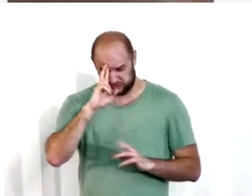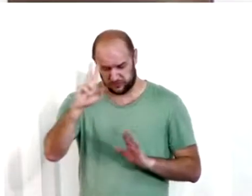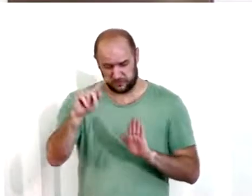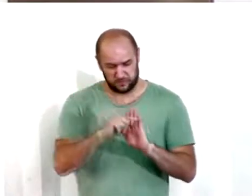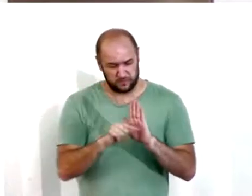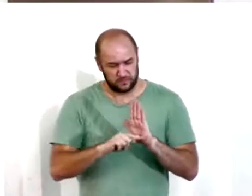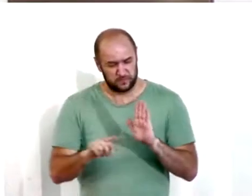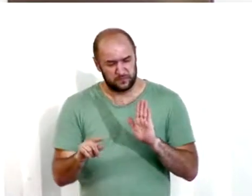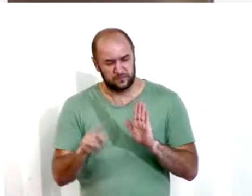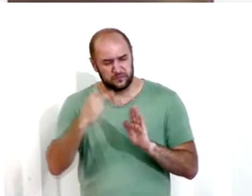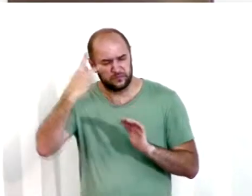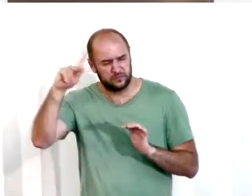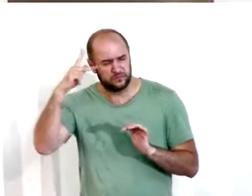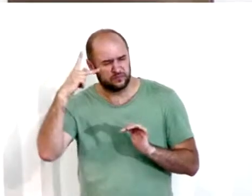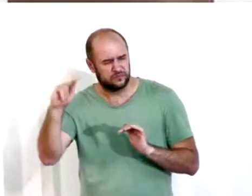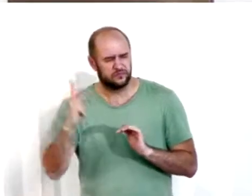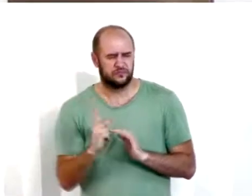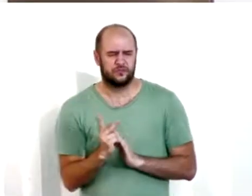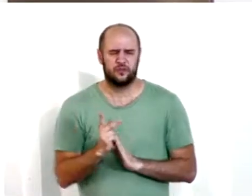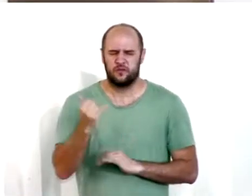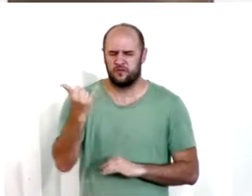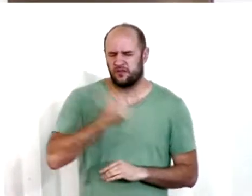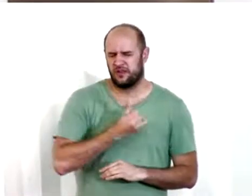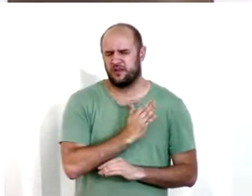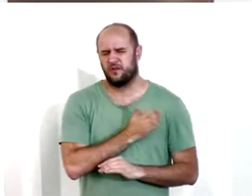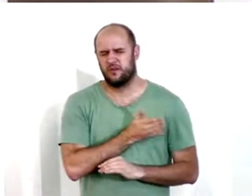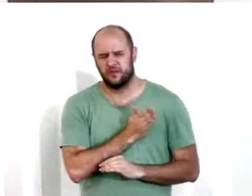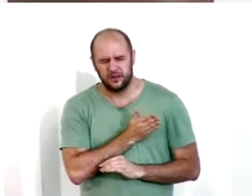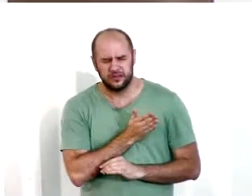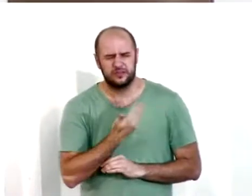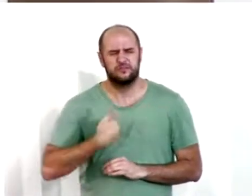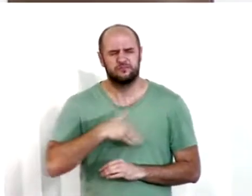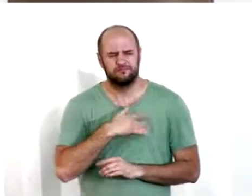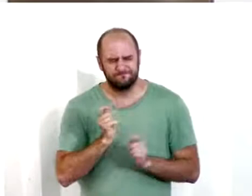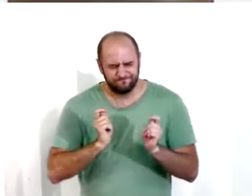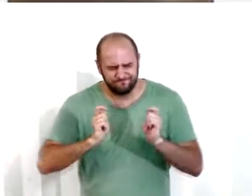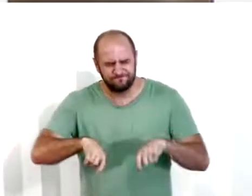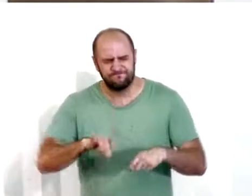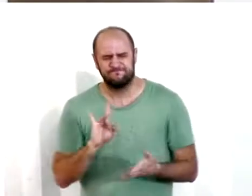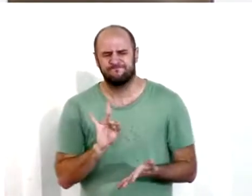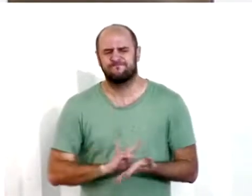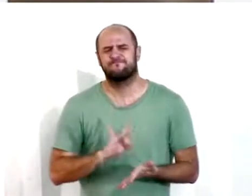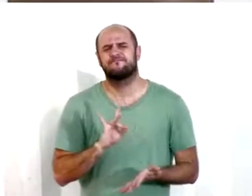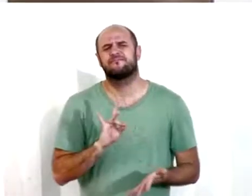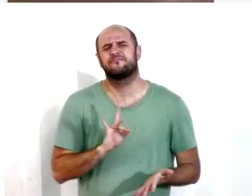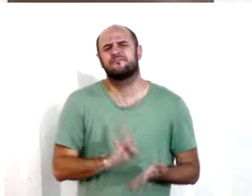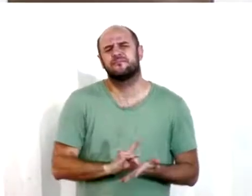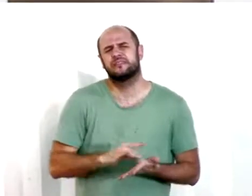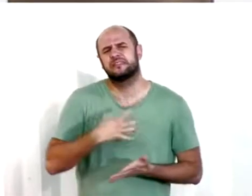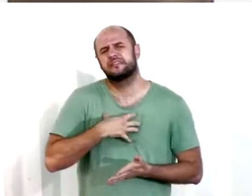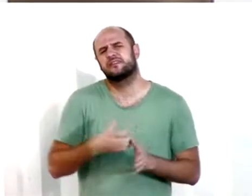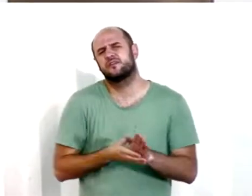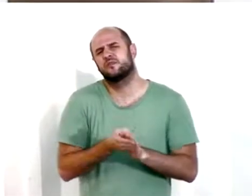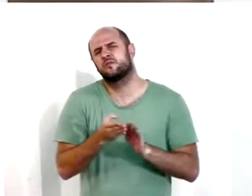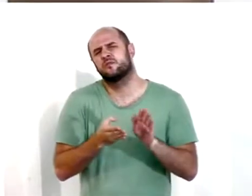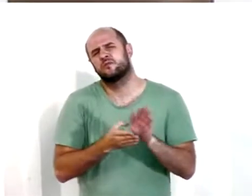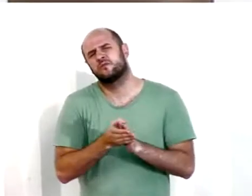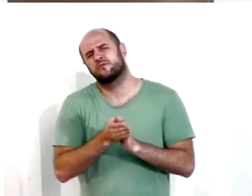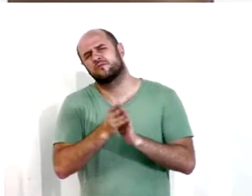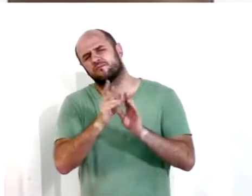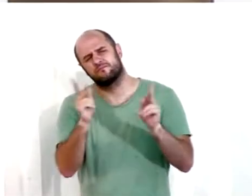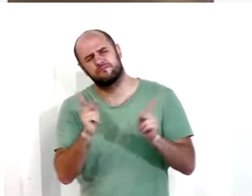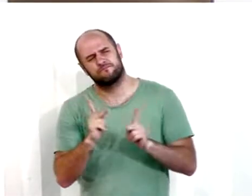sua palavra, clareie em nosso coração, para que possamos, ó Deus, ter consolo,